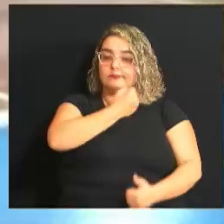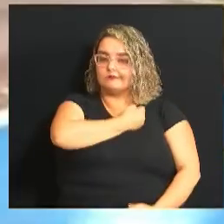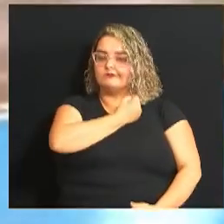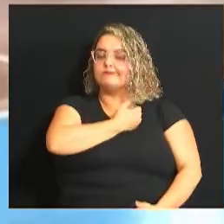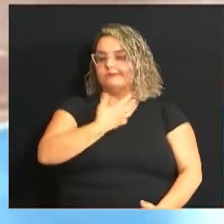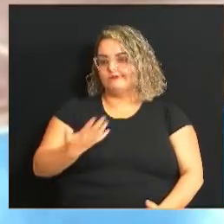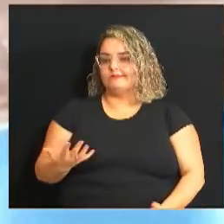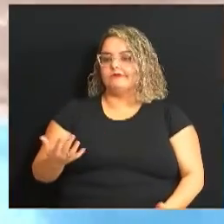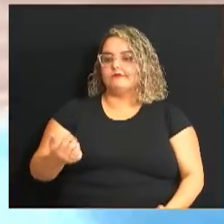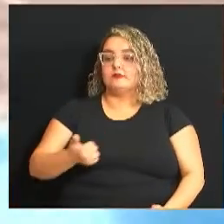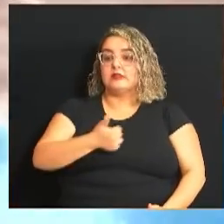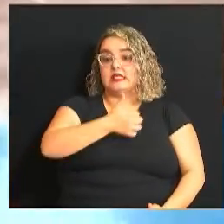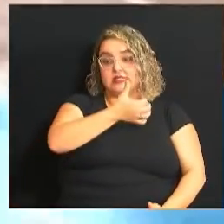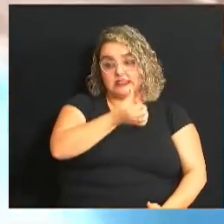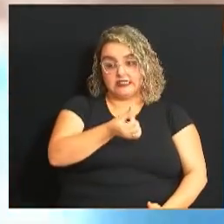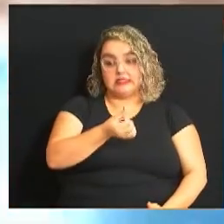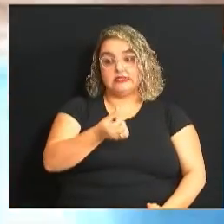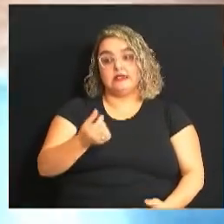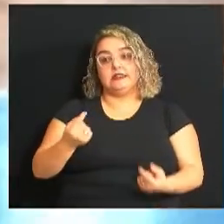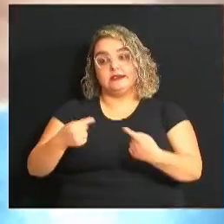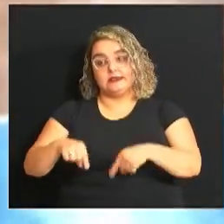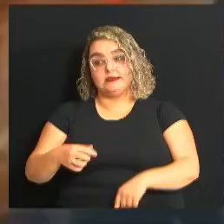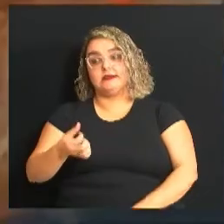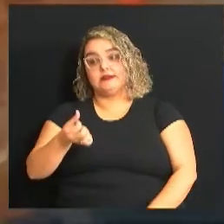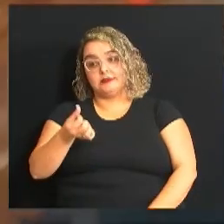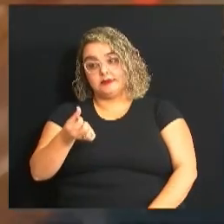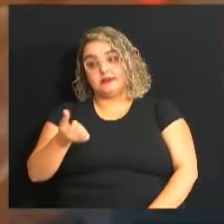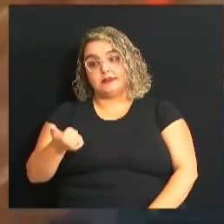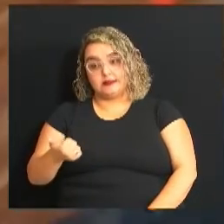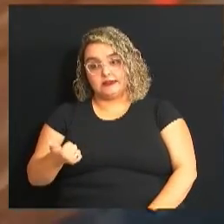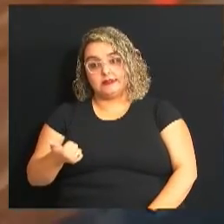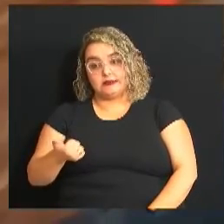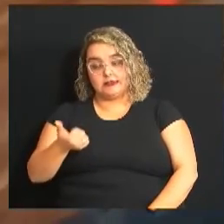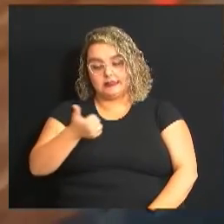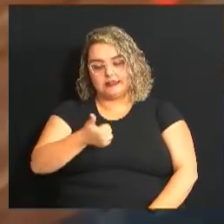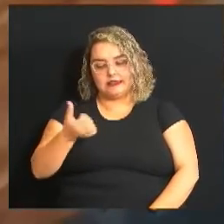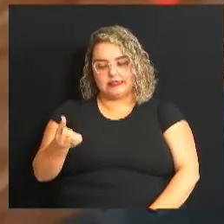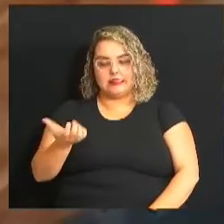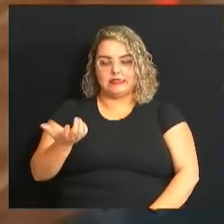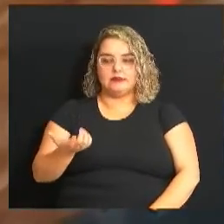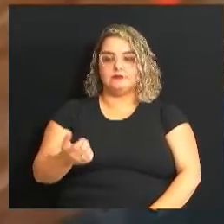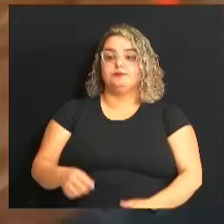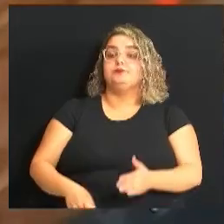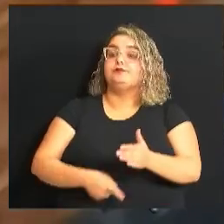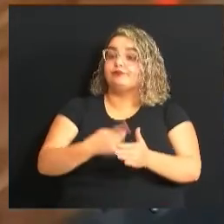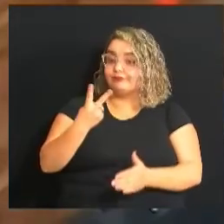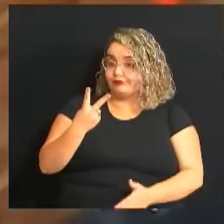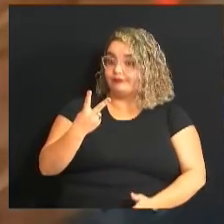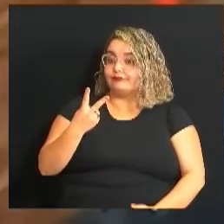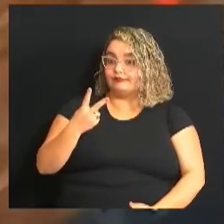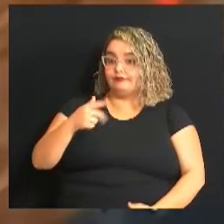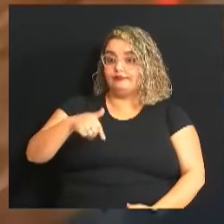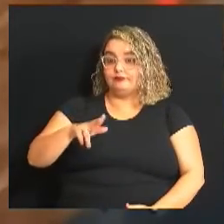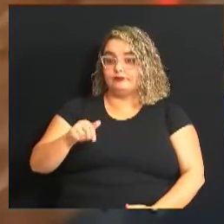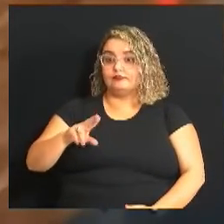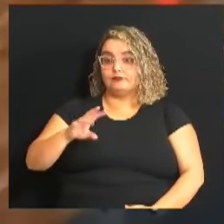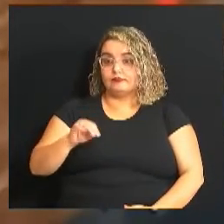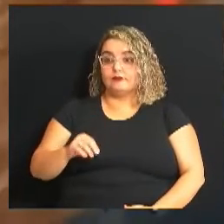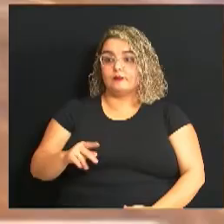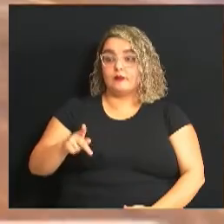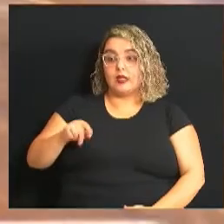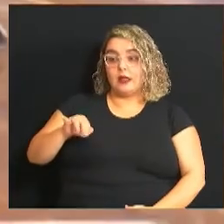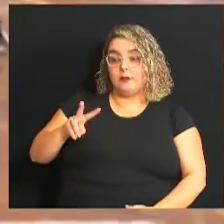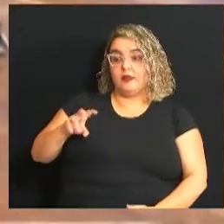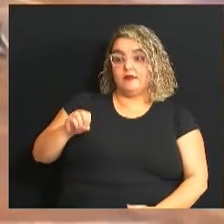terminando em 16-16. Só que a partir do segundo quarto, liderados pela pivô